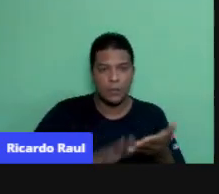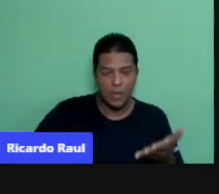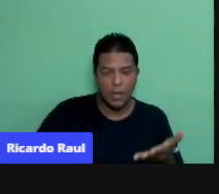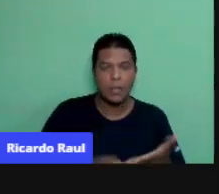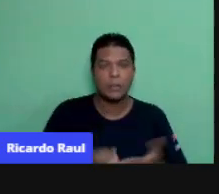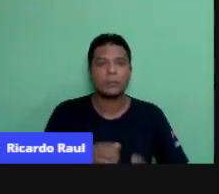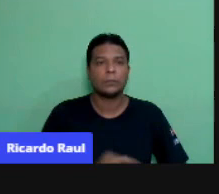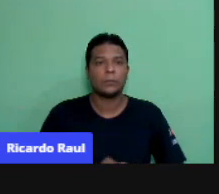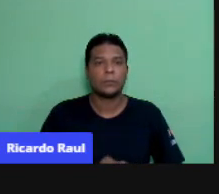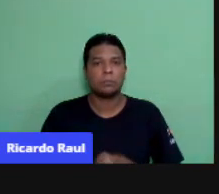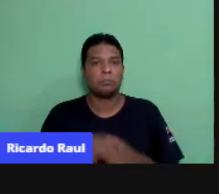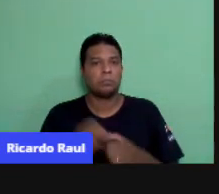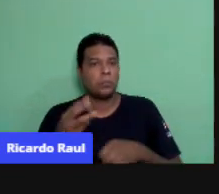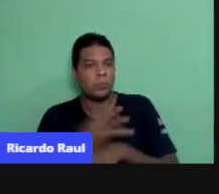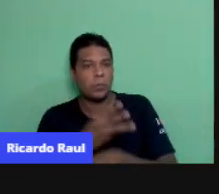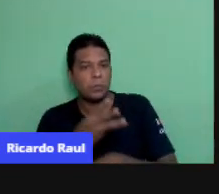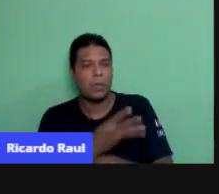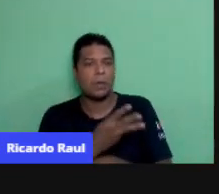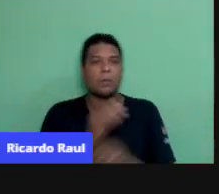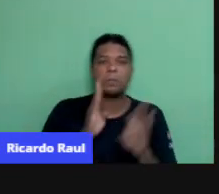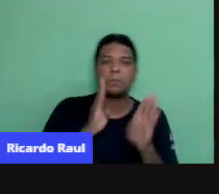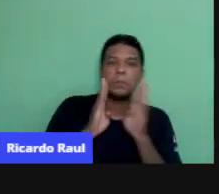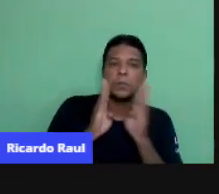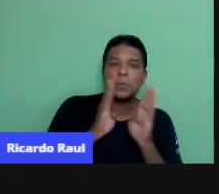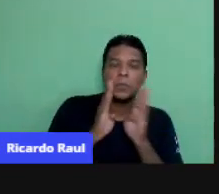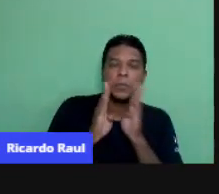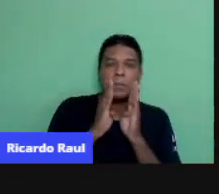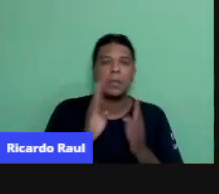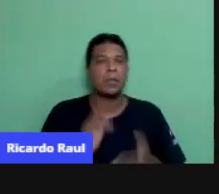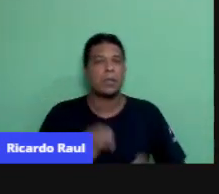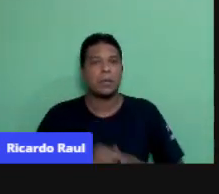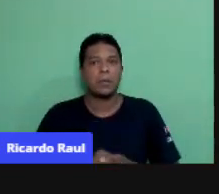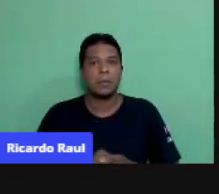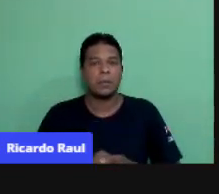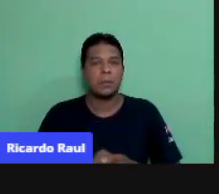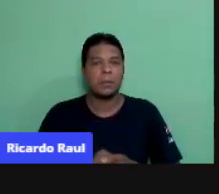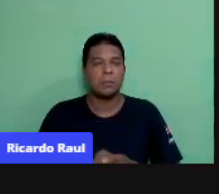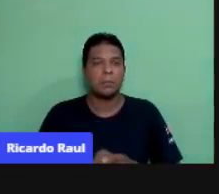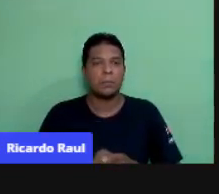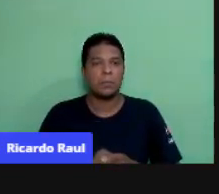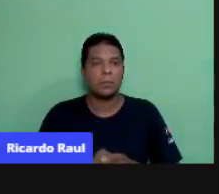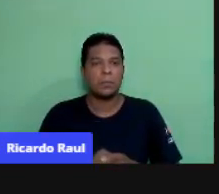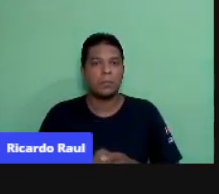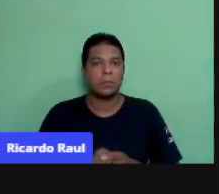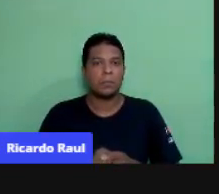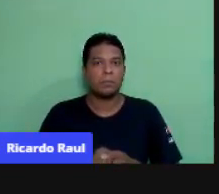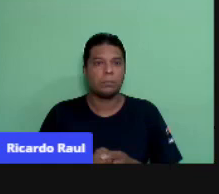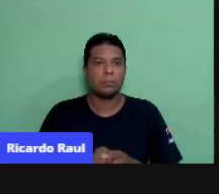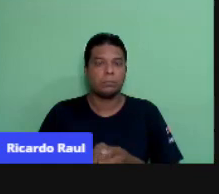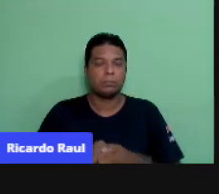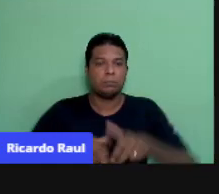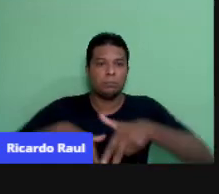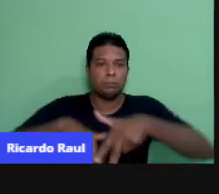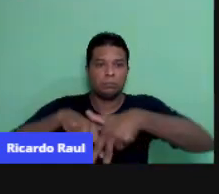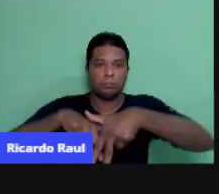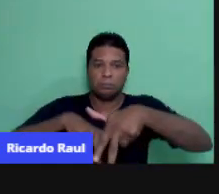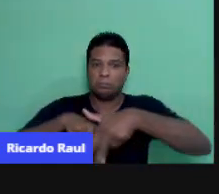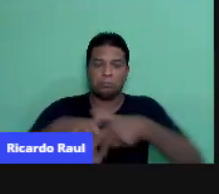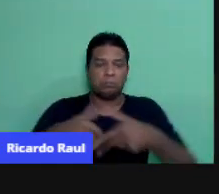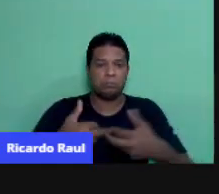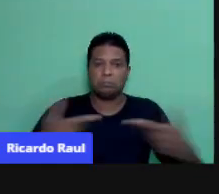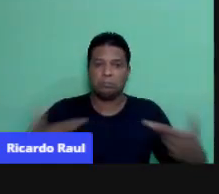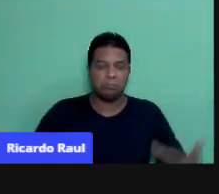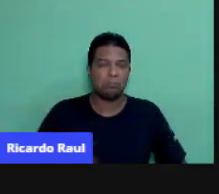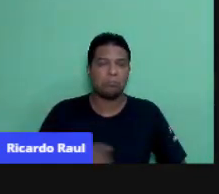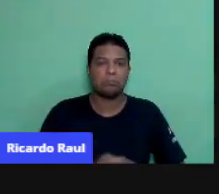pelo WhatsApp, ou pelo Facebook, o Telegram, o Google Class, depende de qual plataforma você está